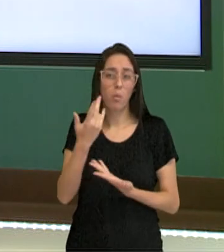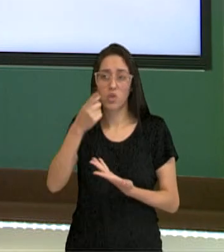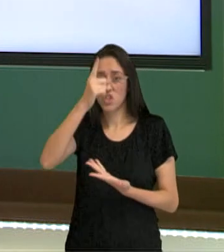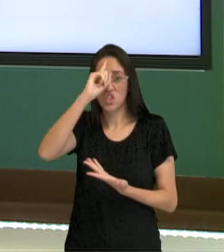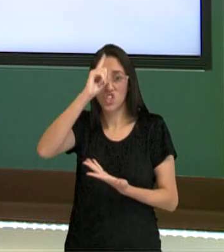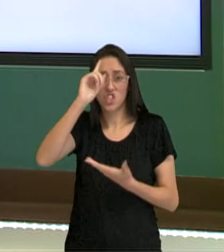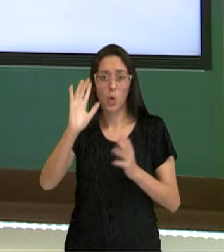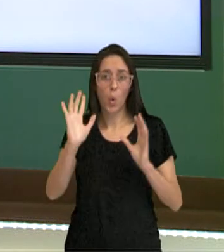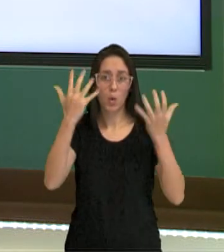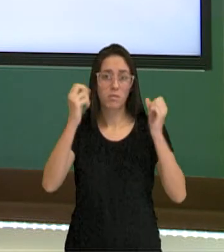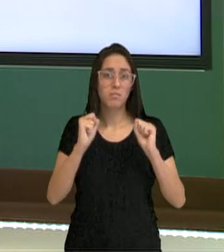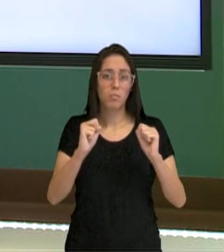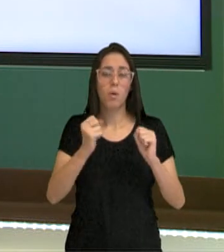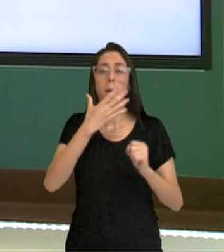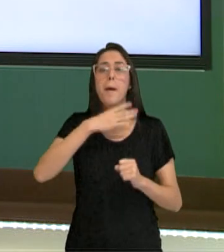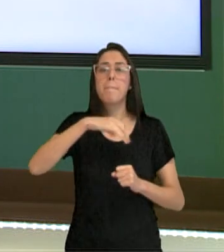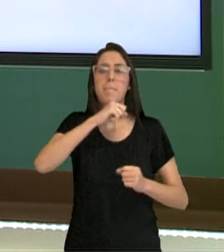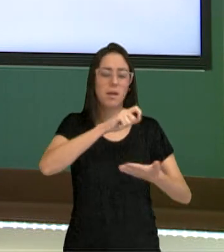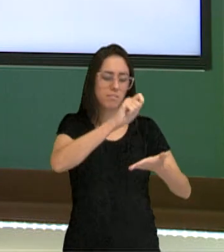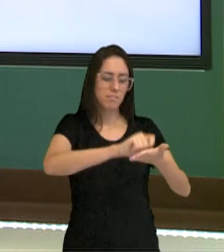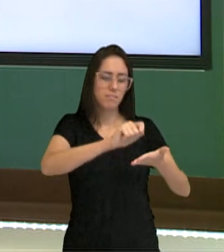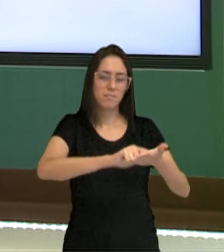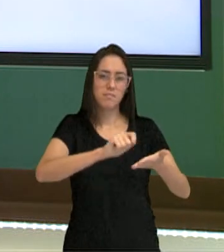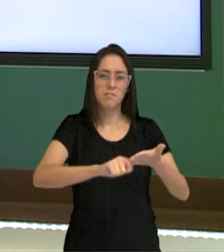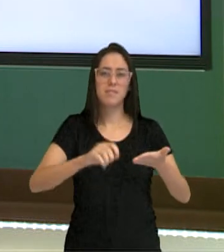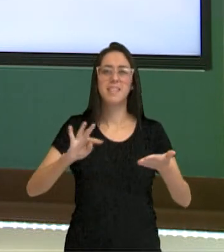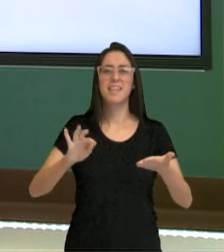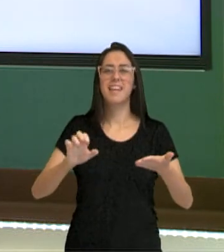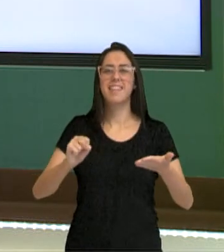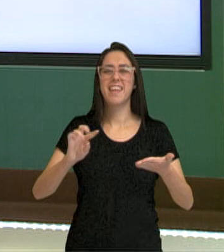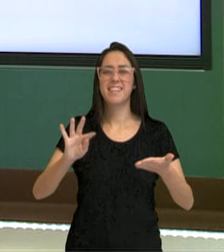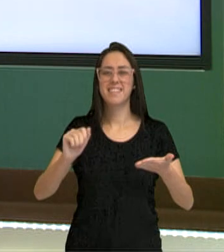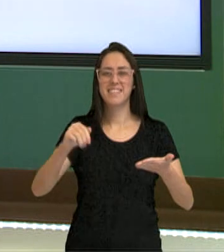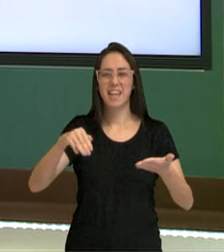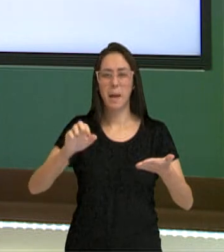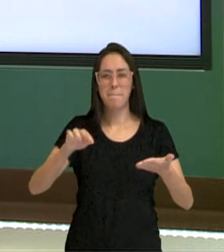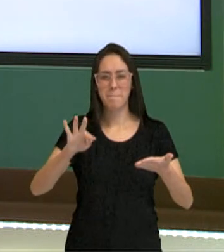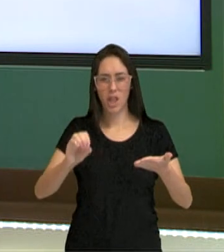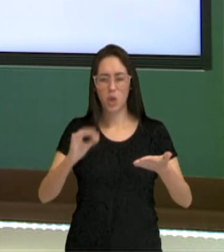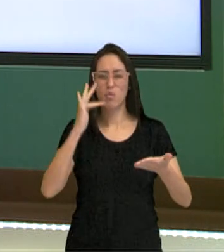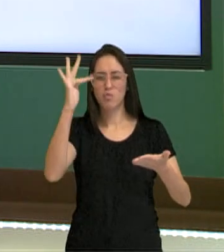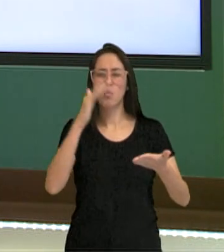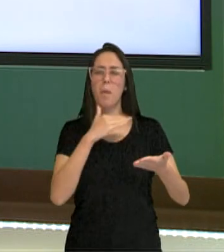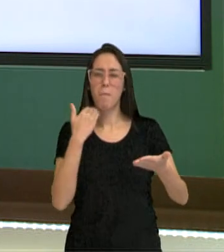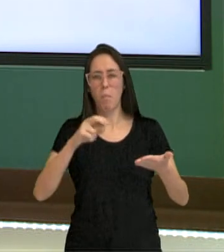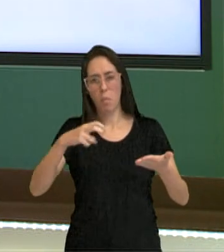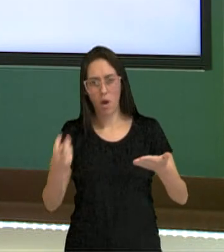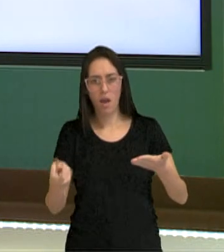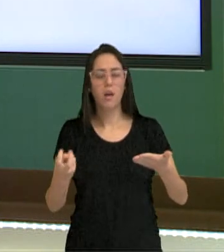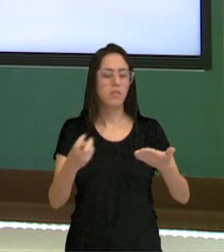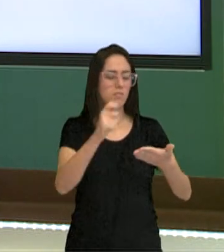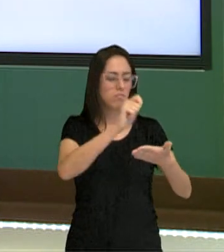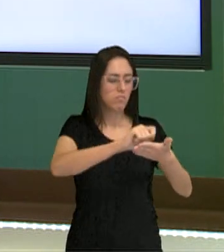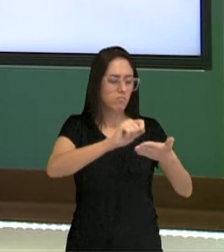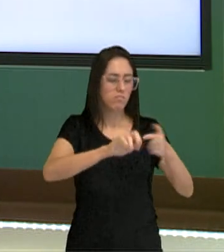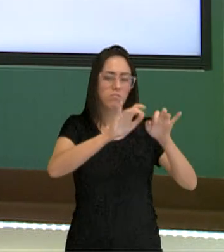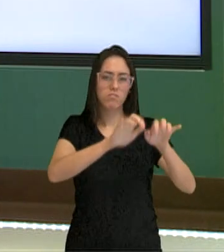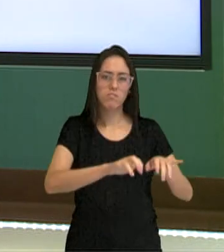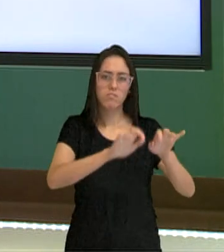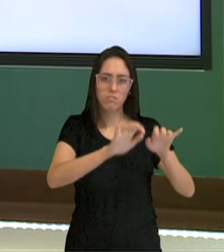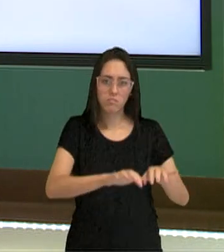essa descrição para saber se os filhos sabem fazer a conta. Senão, não vão ficar com nenhuma vaca, né? Poderia ser